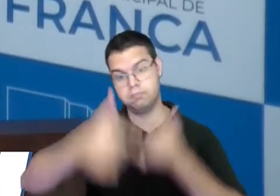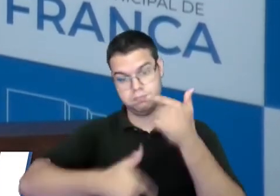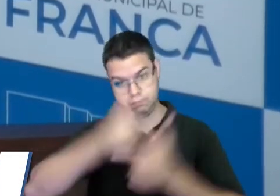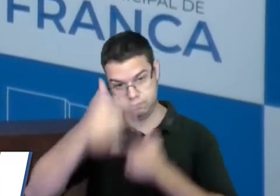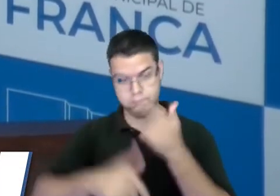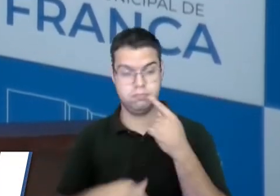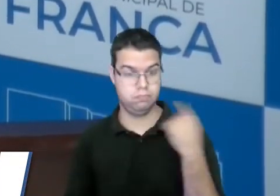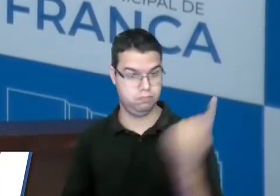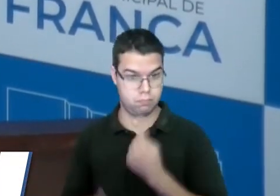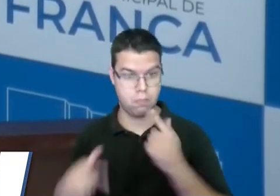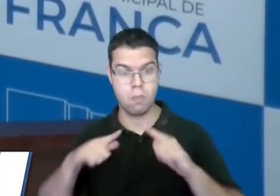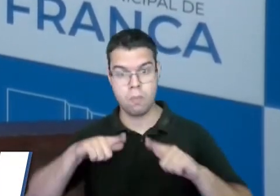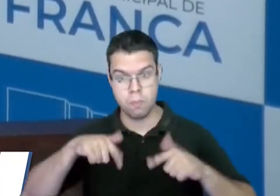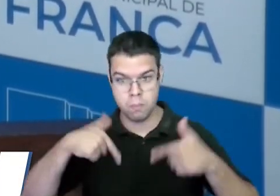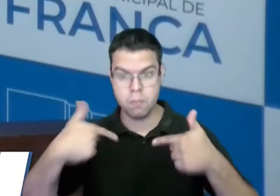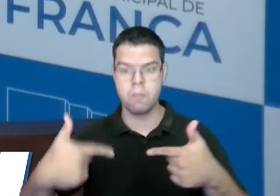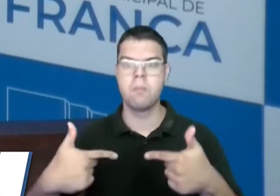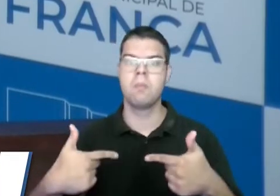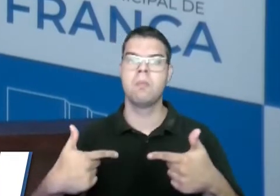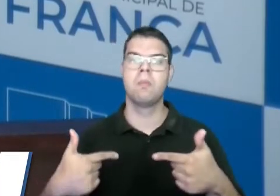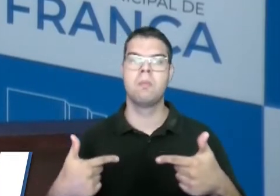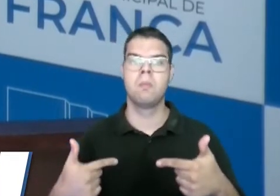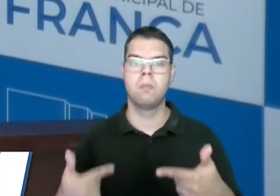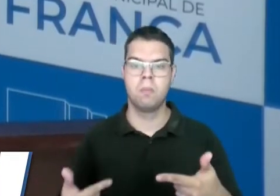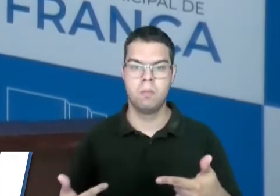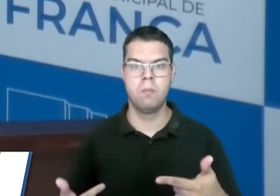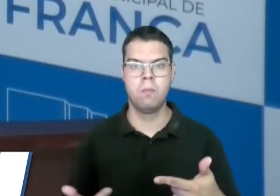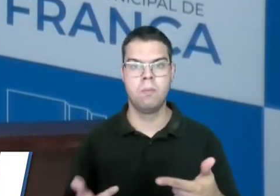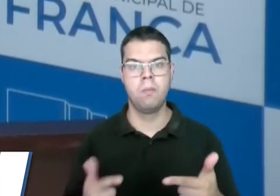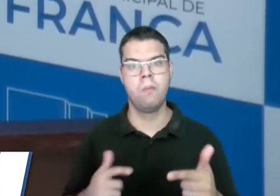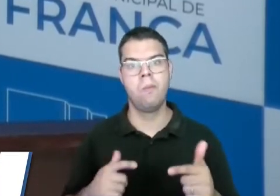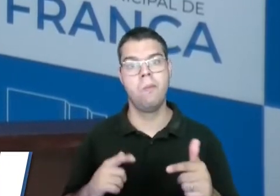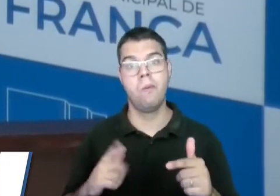fizemos, desencadeamos, todos no plural,